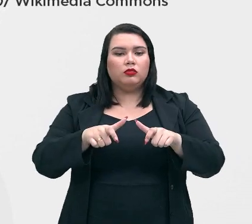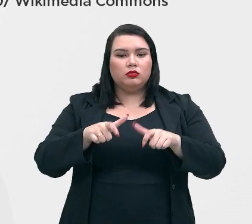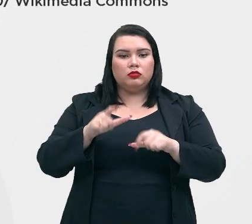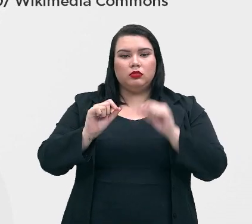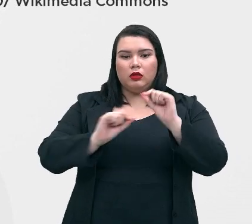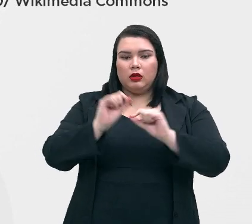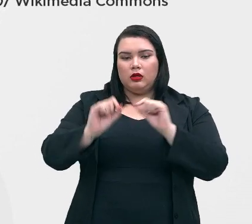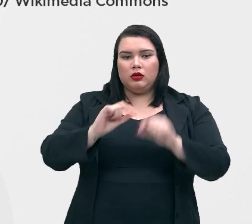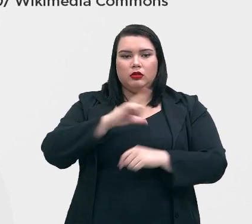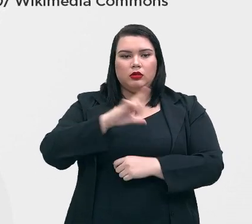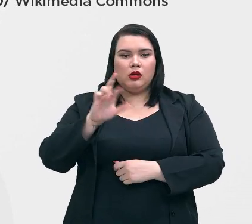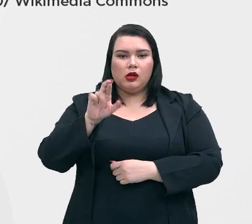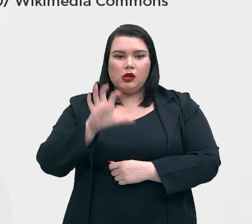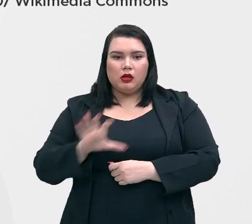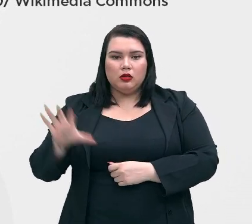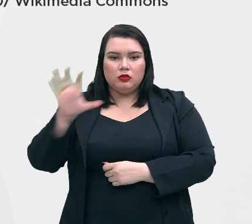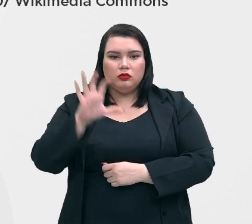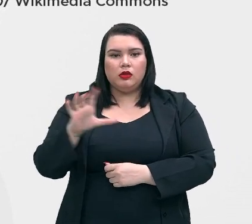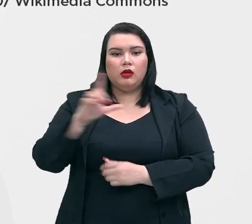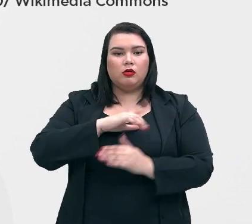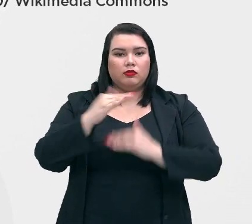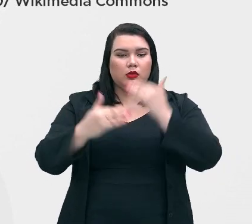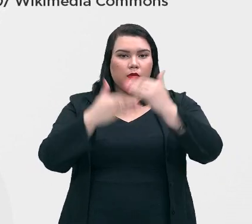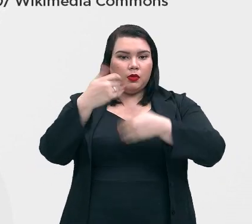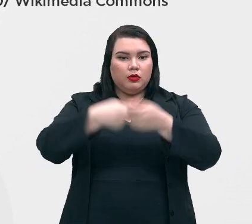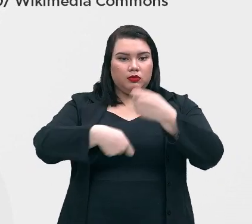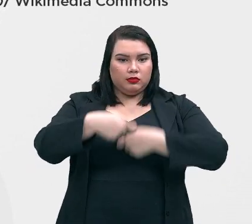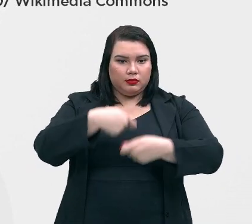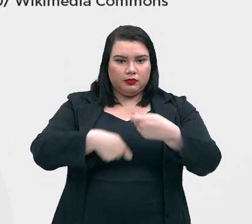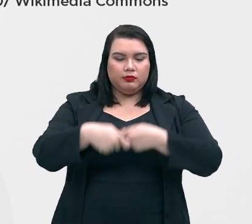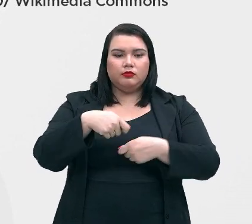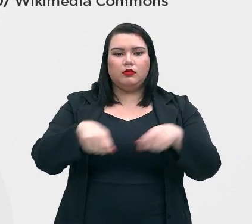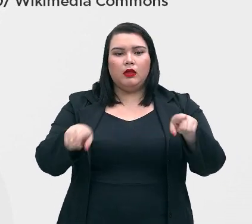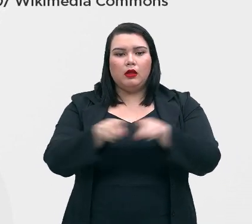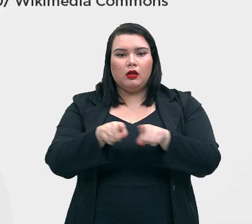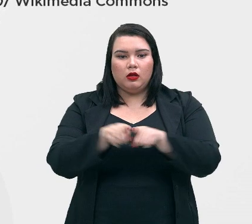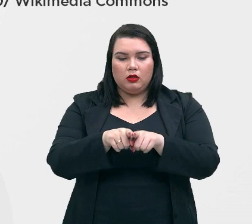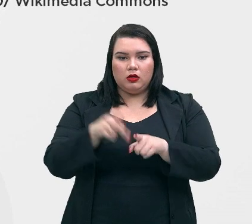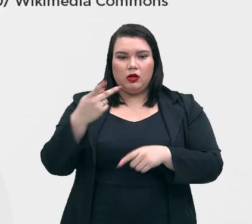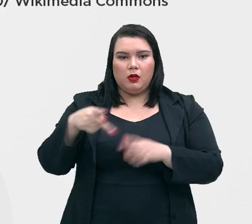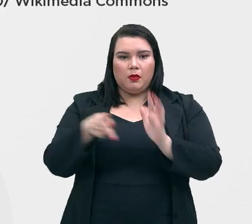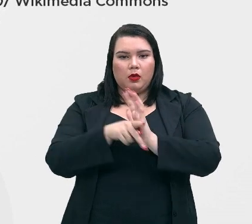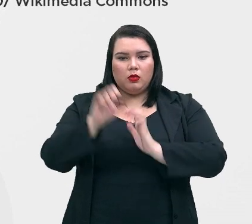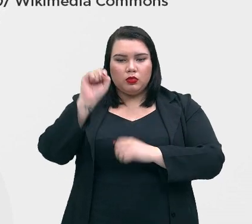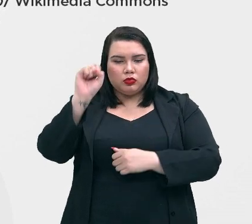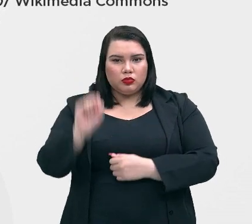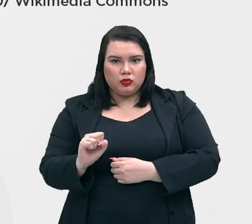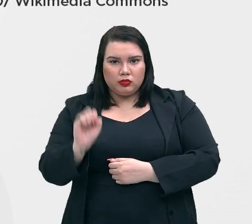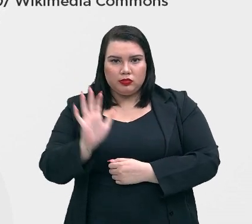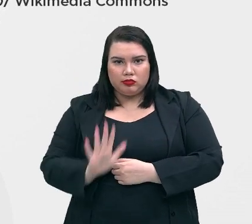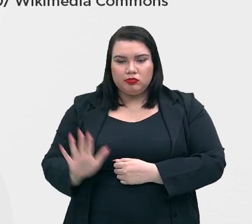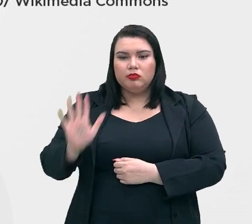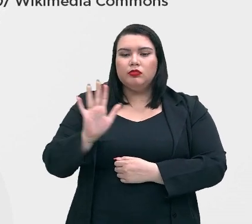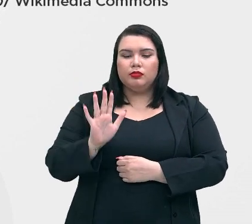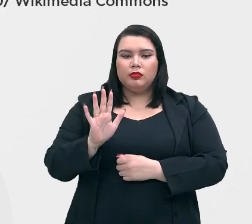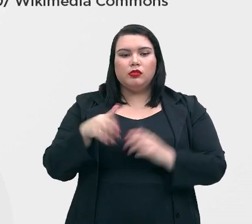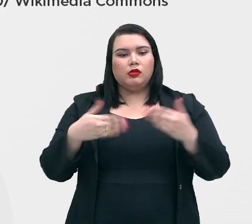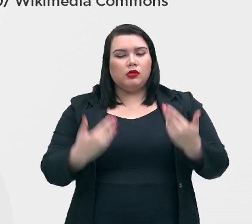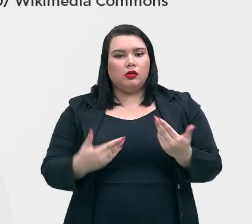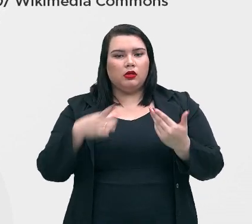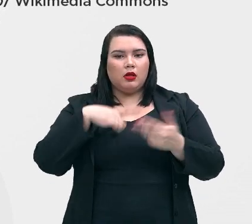uma região de grande desenvolvimento econômico, que é a região sudeste, a região sul e